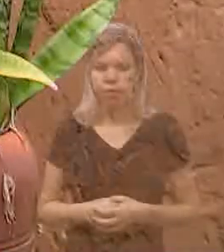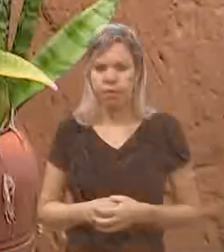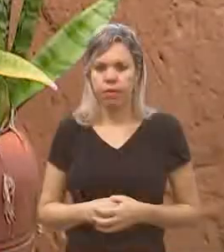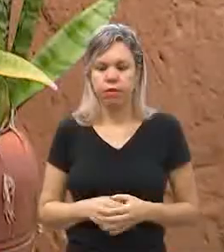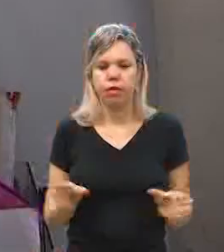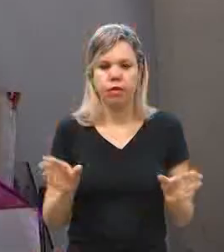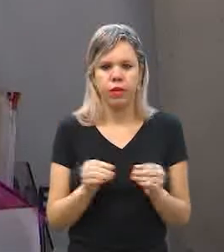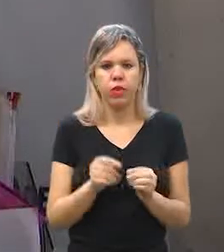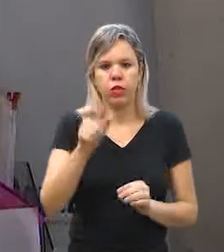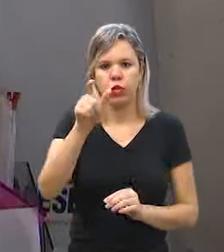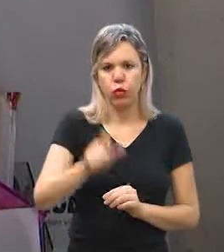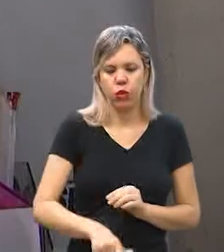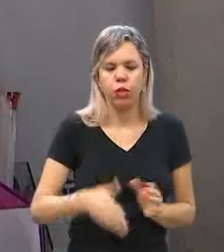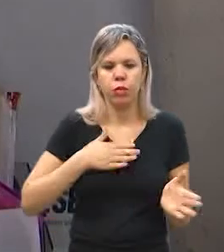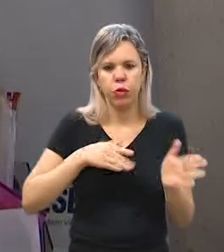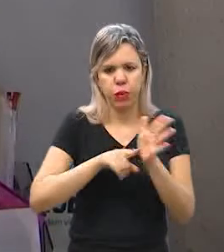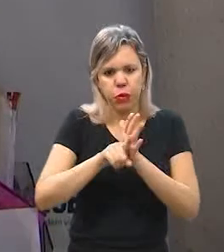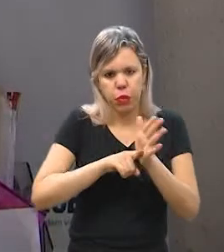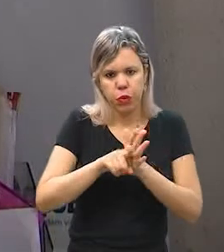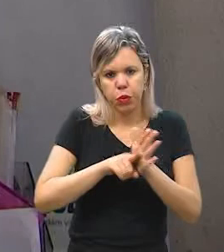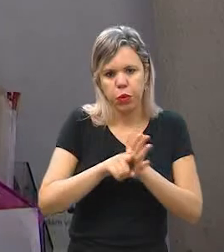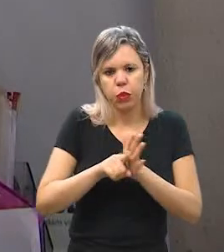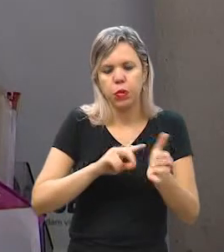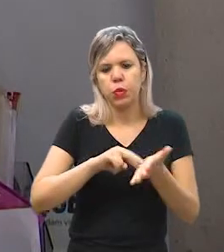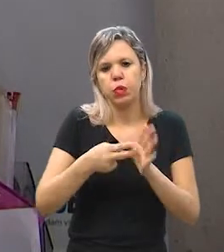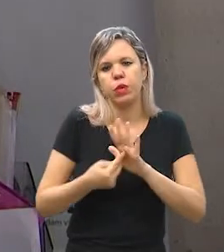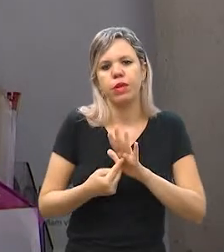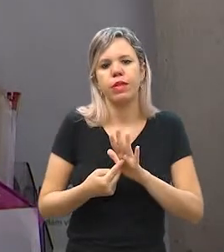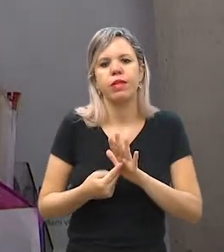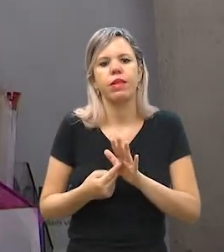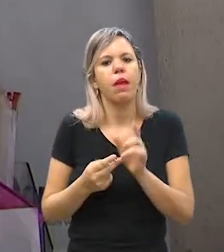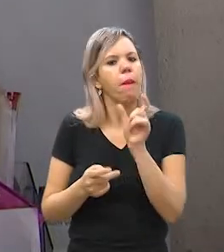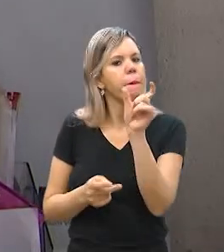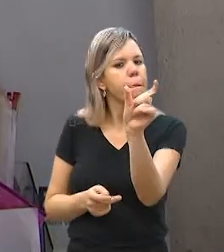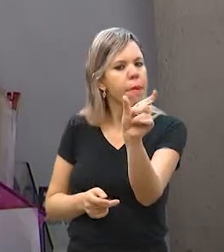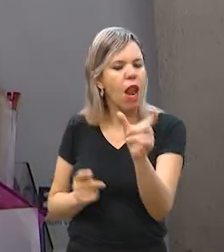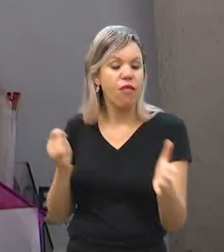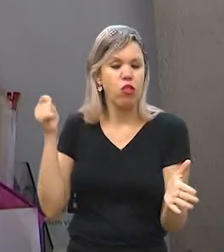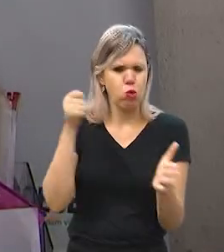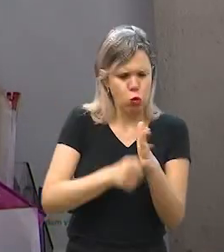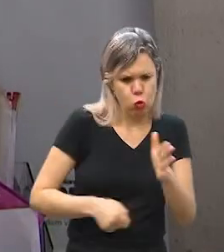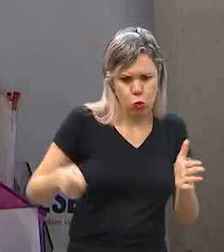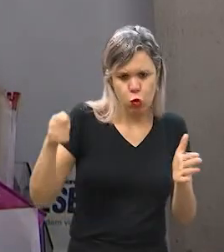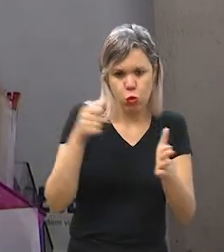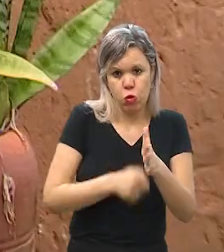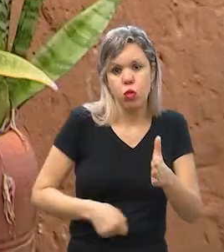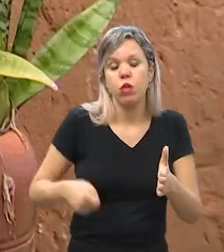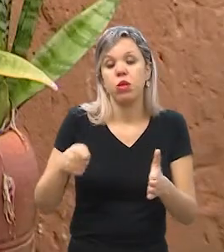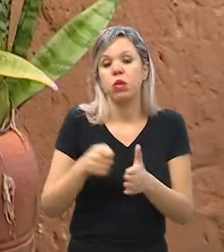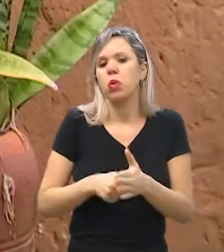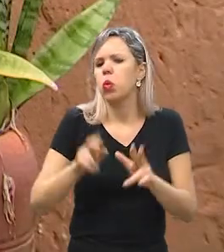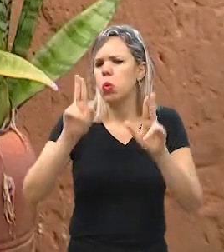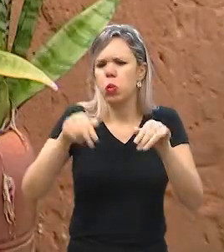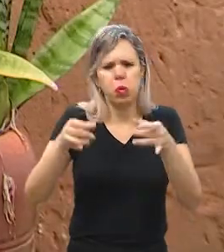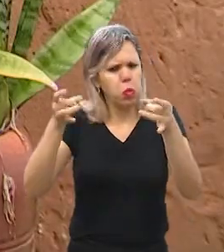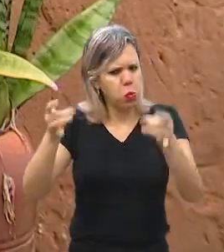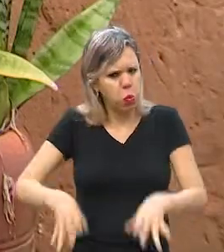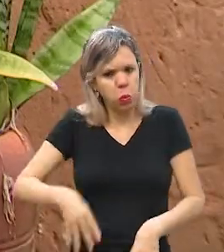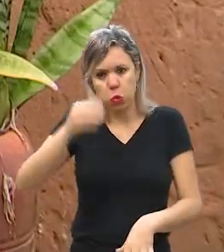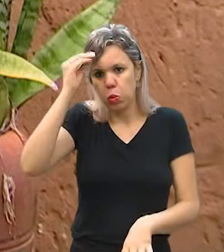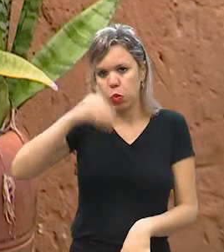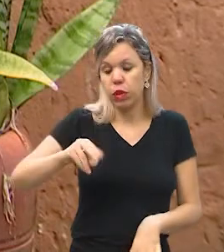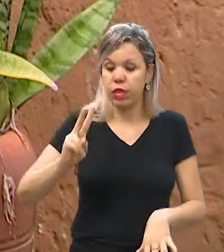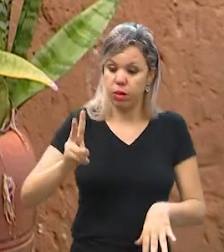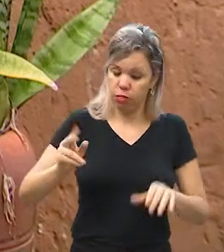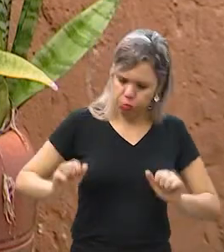mais define a Laudelina, nas minhas pesquisas, pelo menos, é a palavra luta. Laudelina é uma pessoa que nunca se entregou. Desde